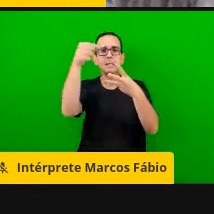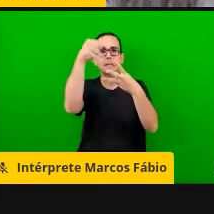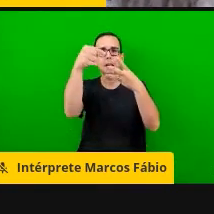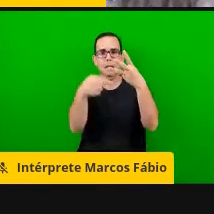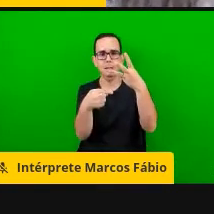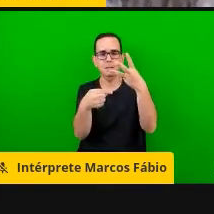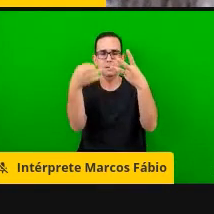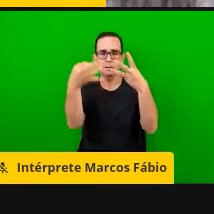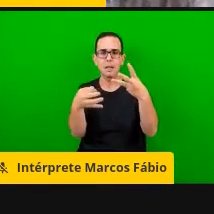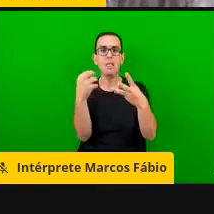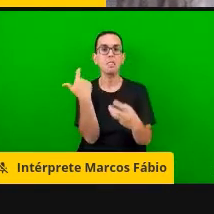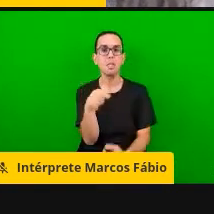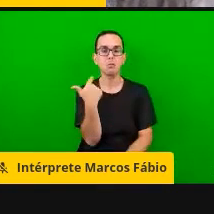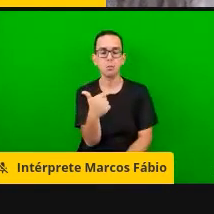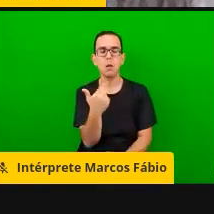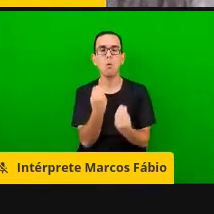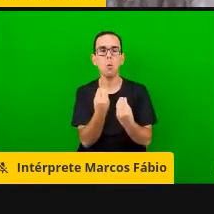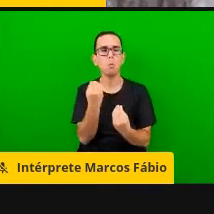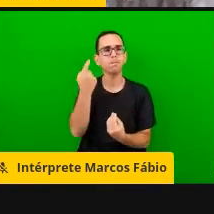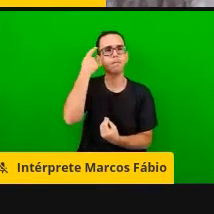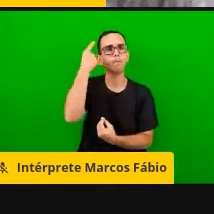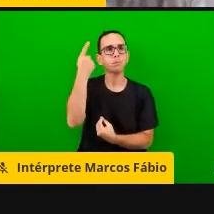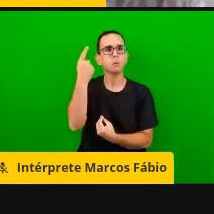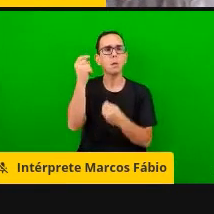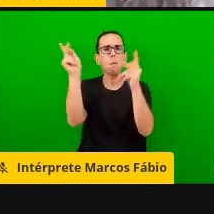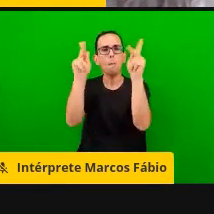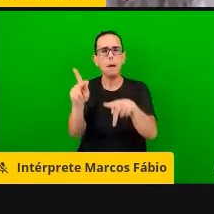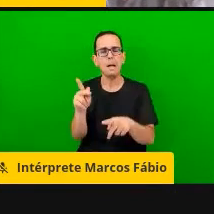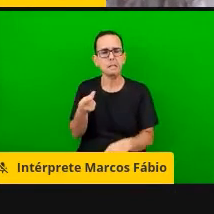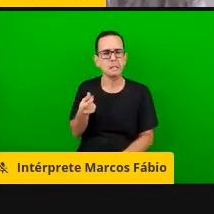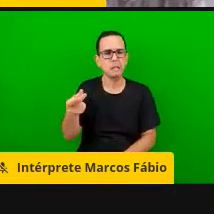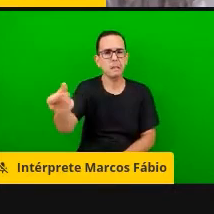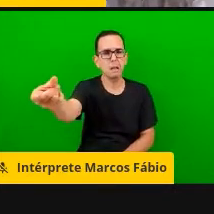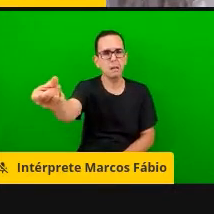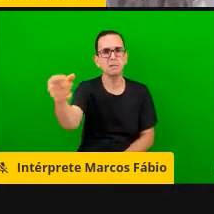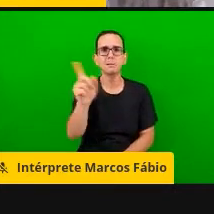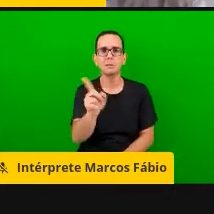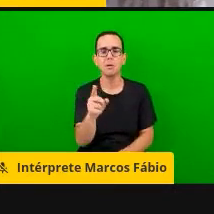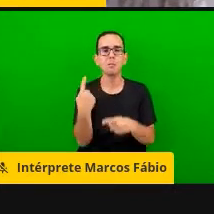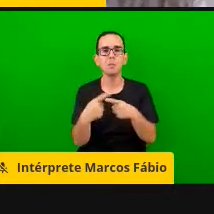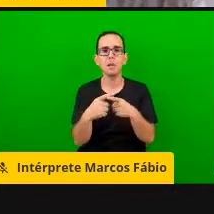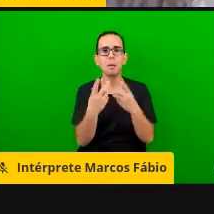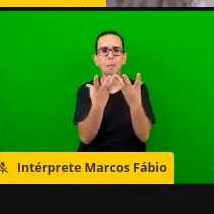Não há possibilidade lógica de uma paz perpétua. Por quê? Porque as grandes potências sempre